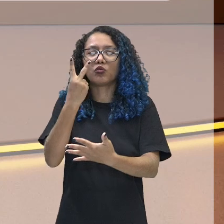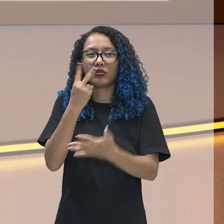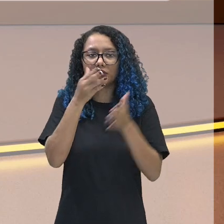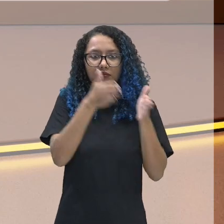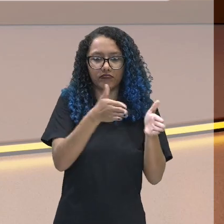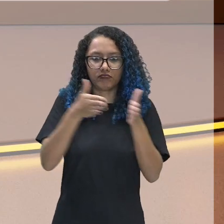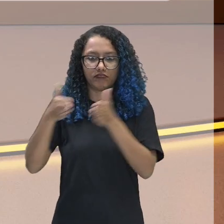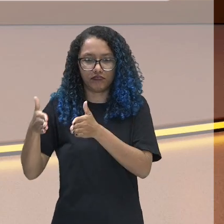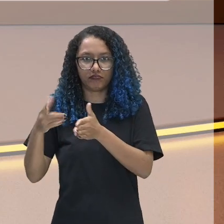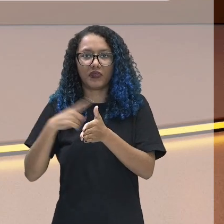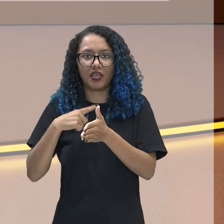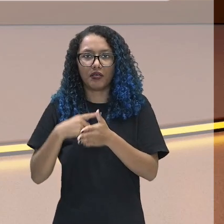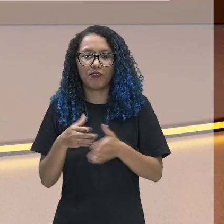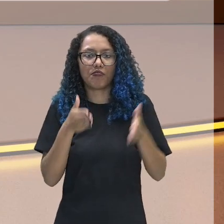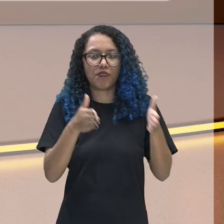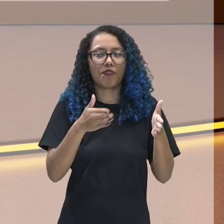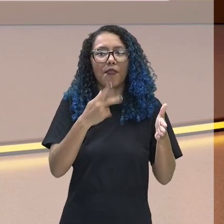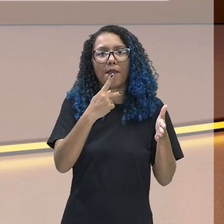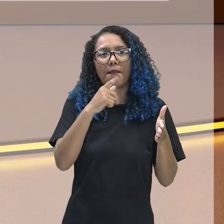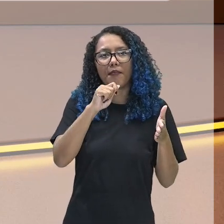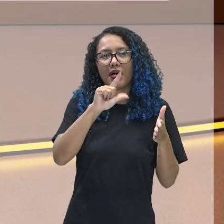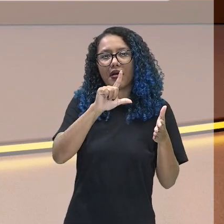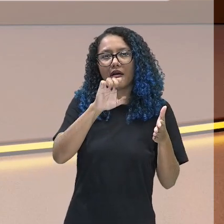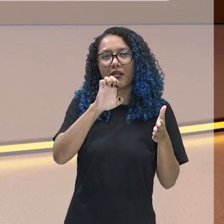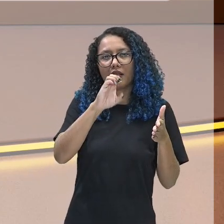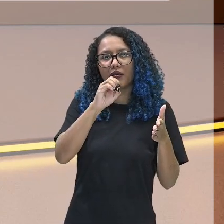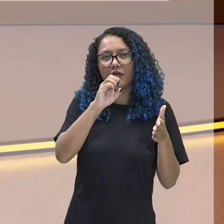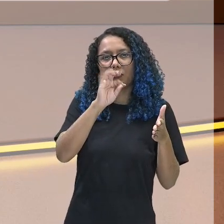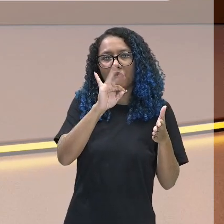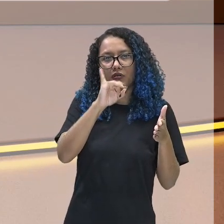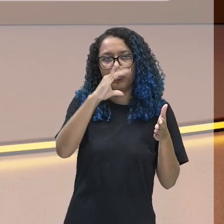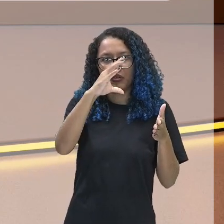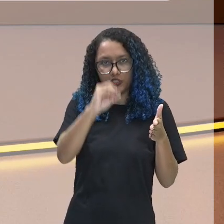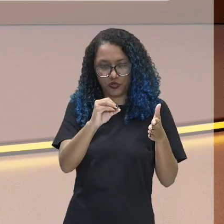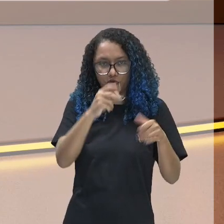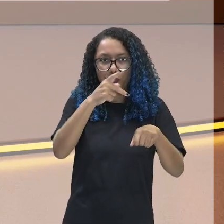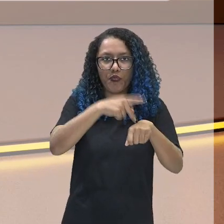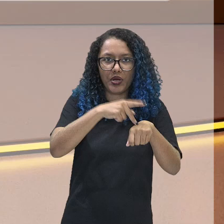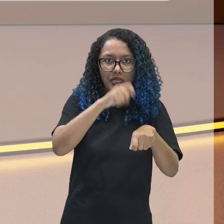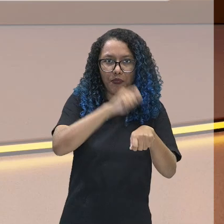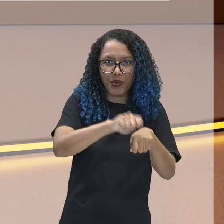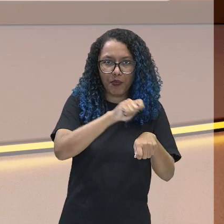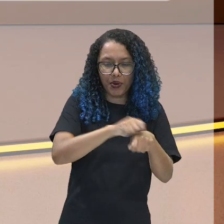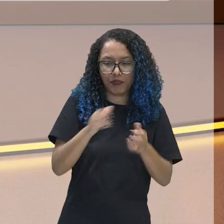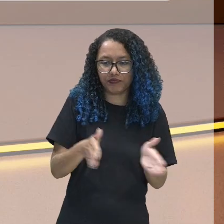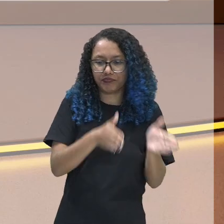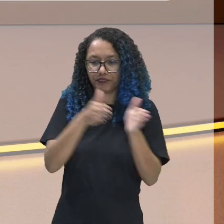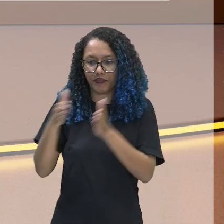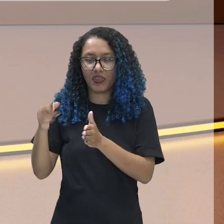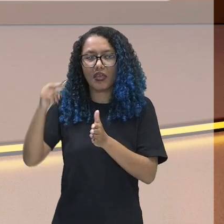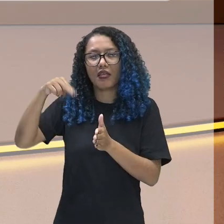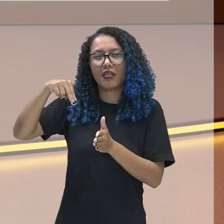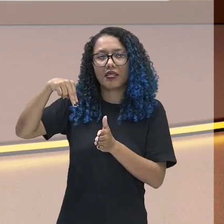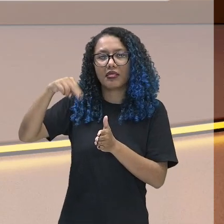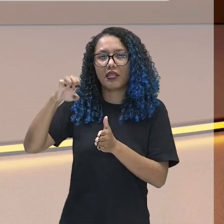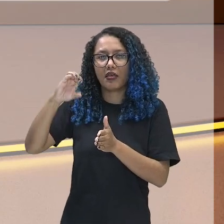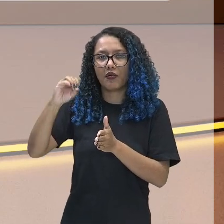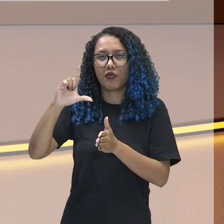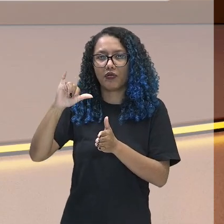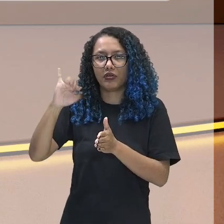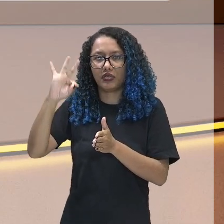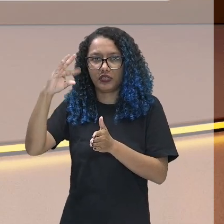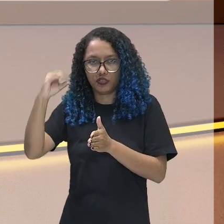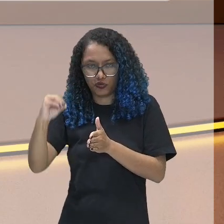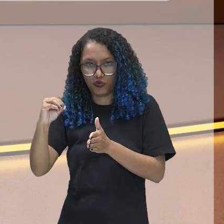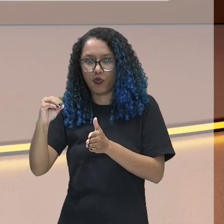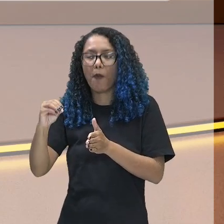período paleolítico e, posteriormente, a gente vai conhecer o período neolítico. Mais